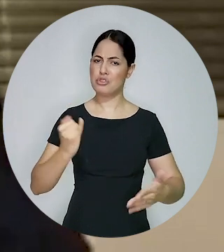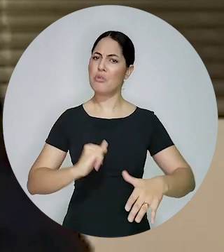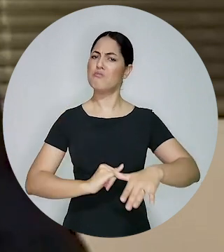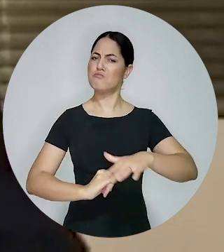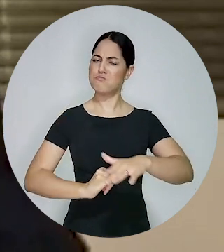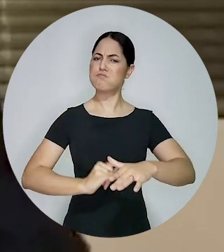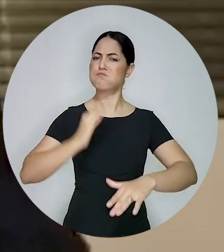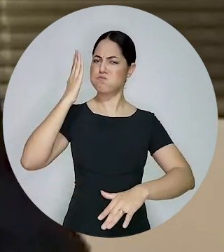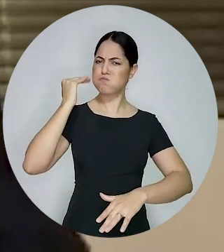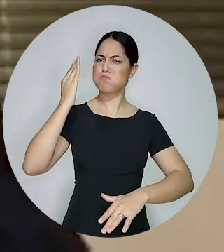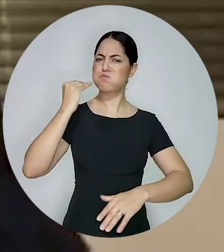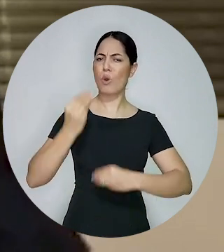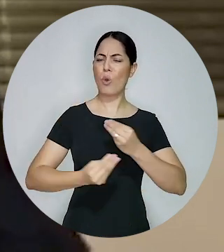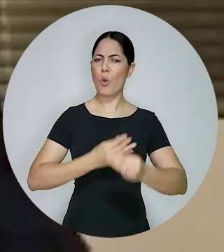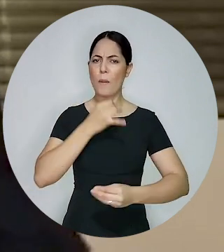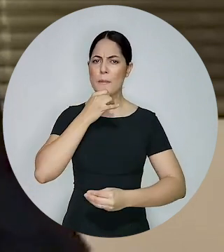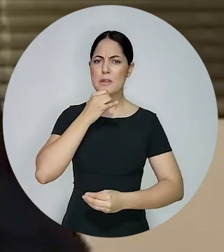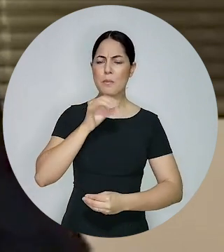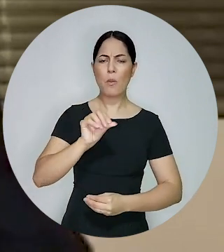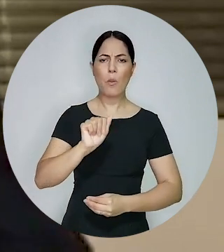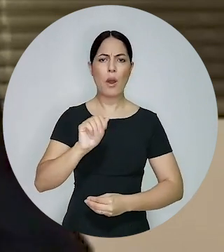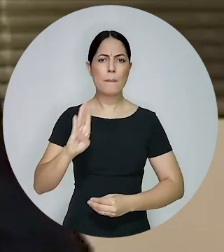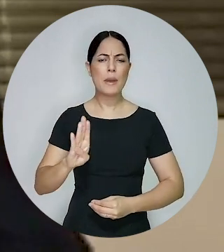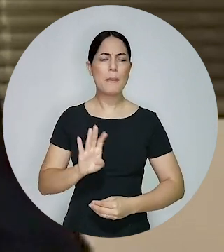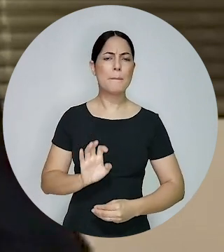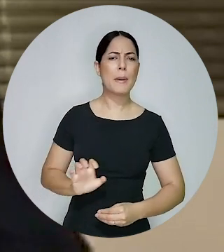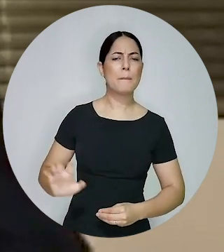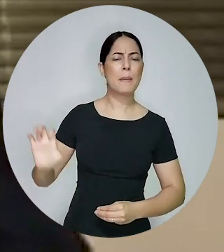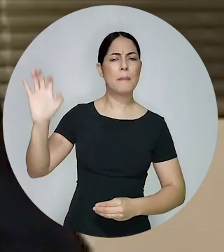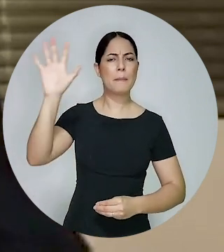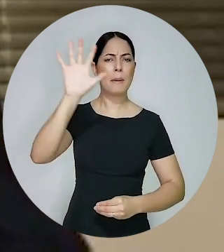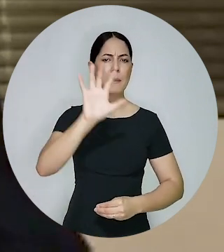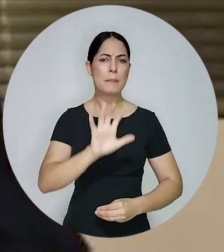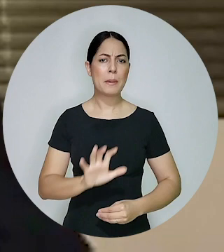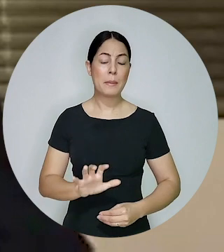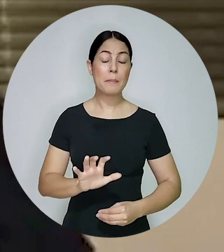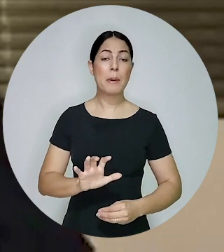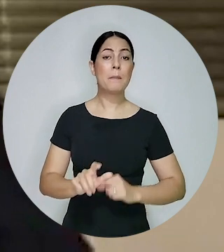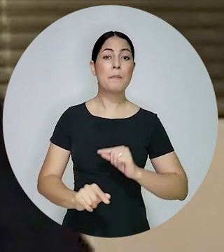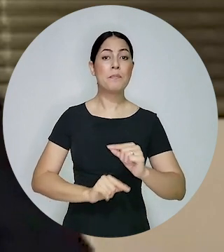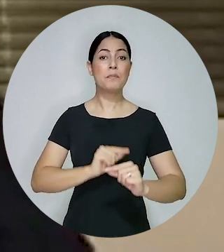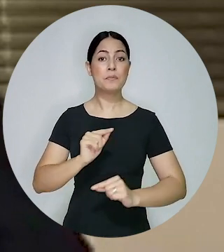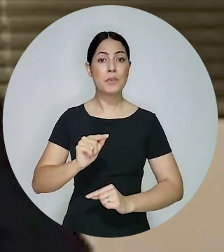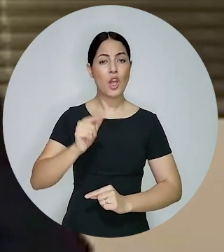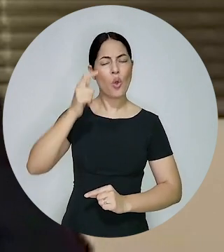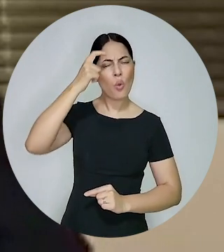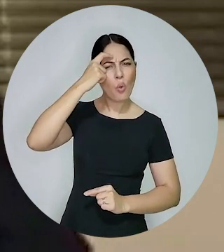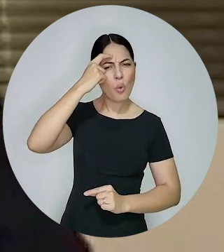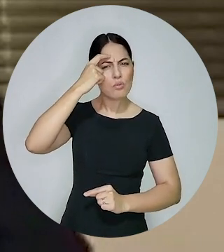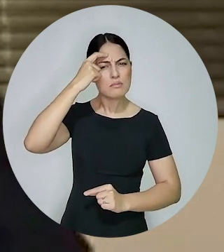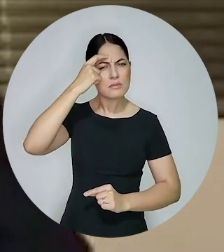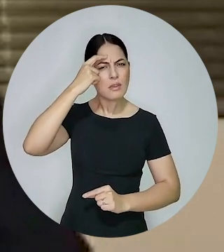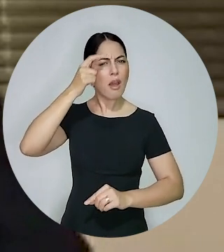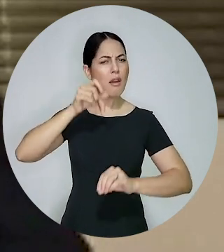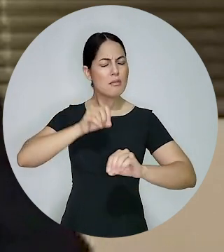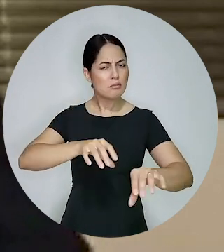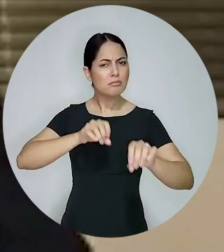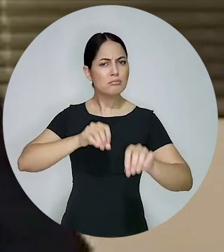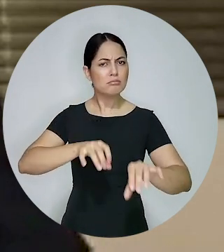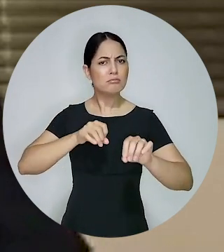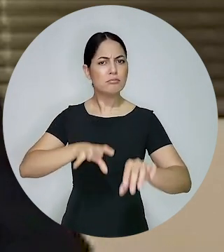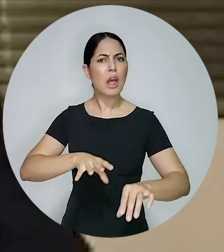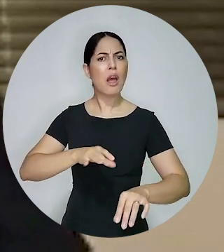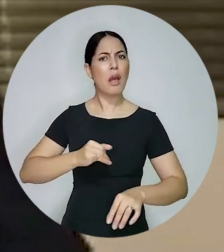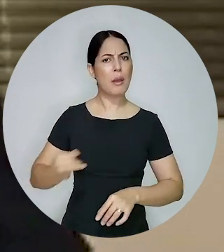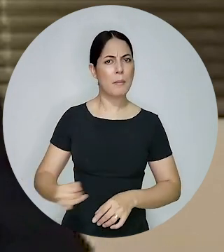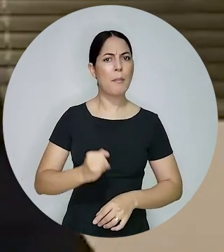no caso do Conselho Federal da OAB e as OABs distribuídas por todos os estados, apresentar e conscientizar da necessidade